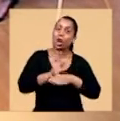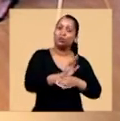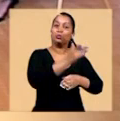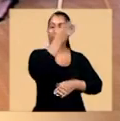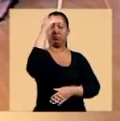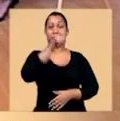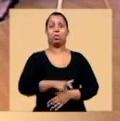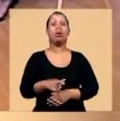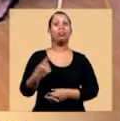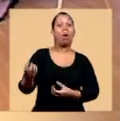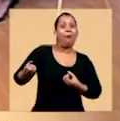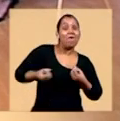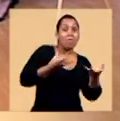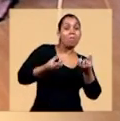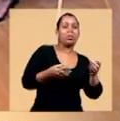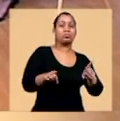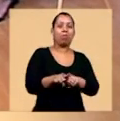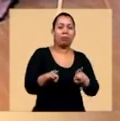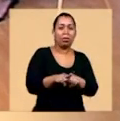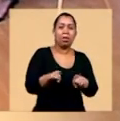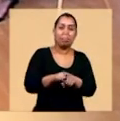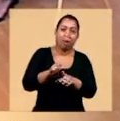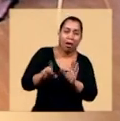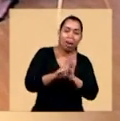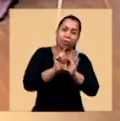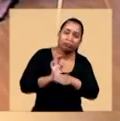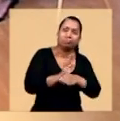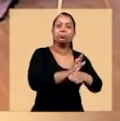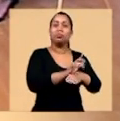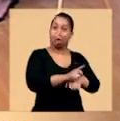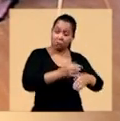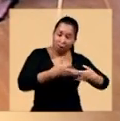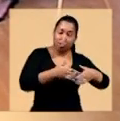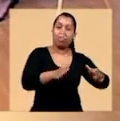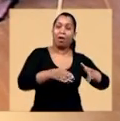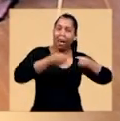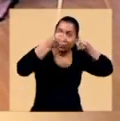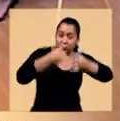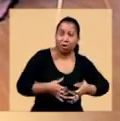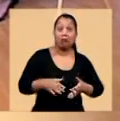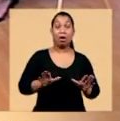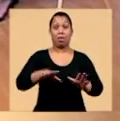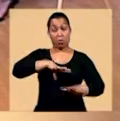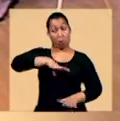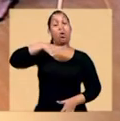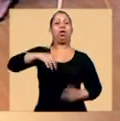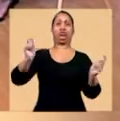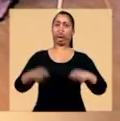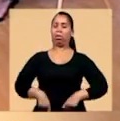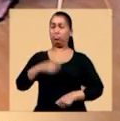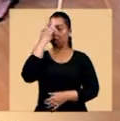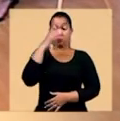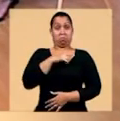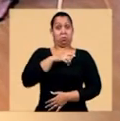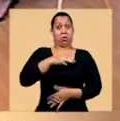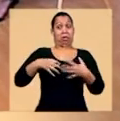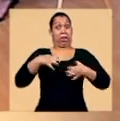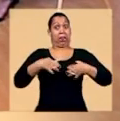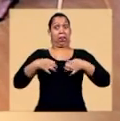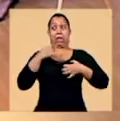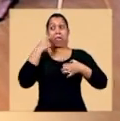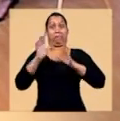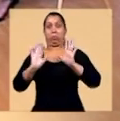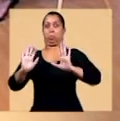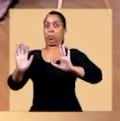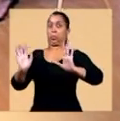então, as pessoas. Então, a informação e o amparo legal ajuda a abrir mais um pouco. Isso para quem tem coragem de mexer, porque tem gente que morre de medo de